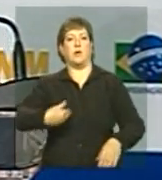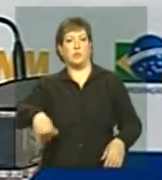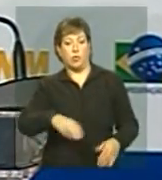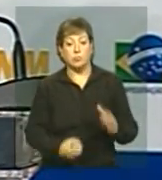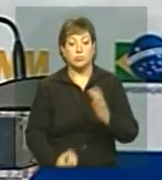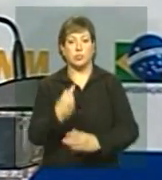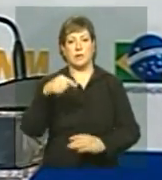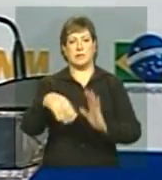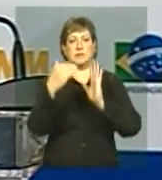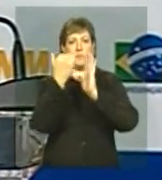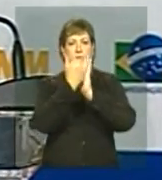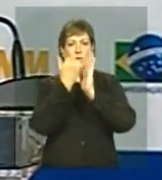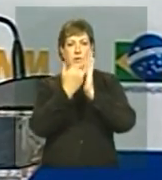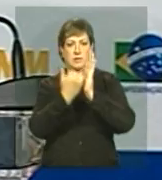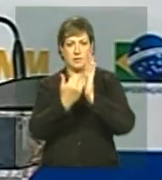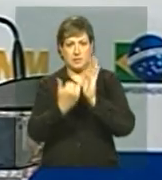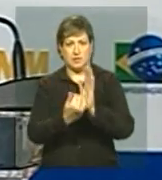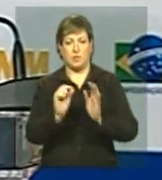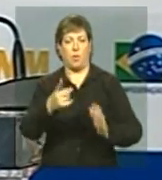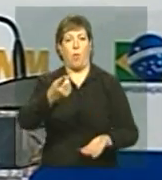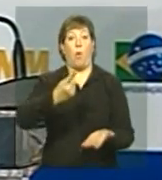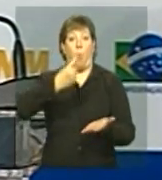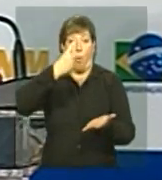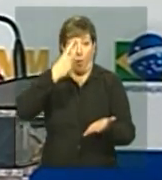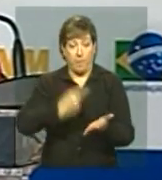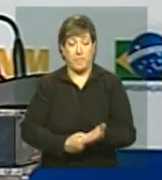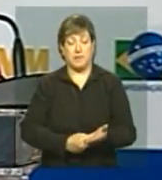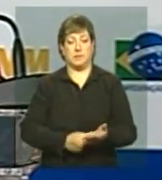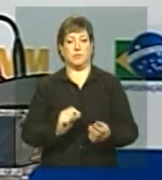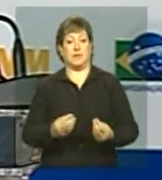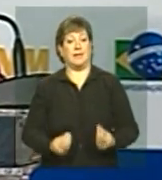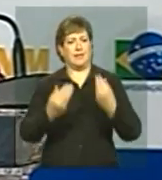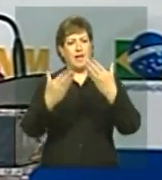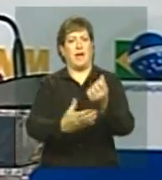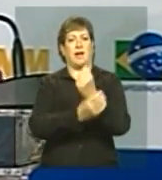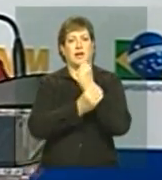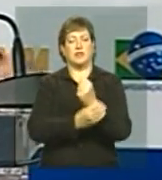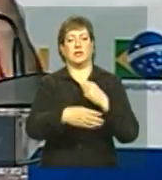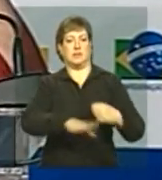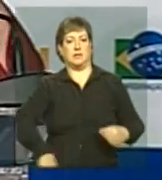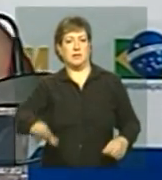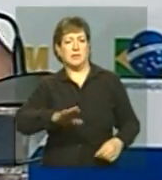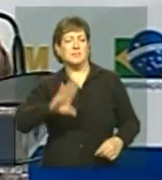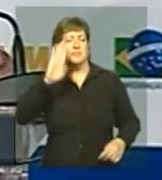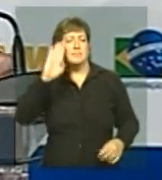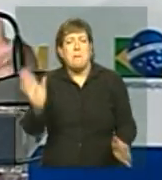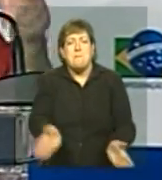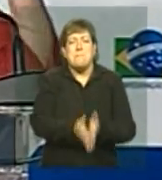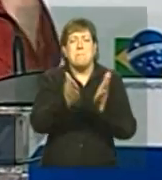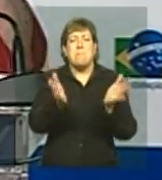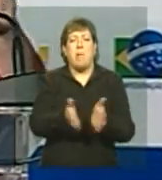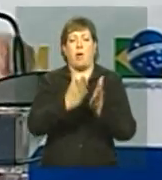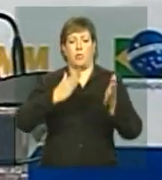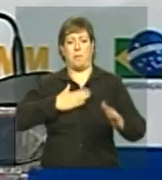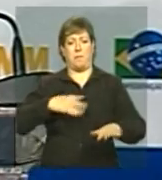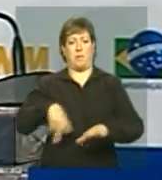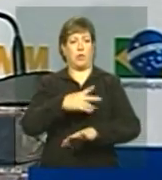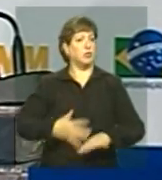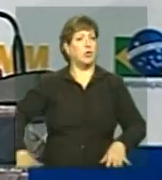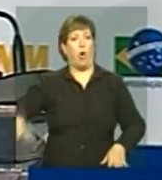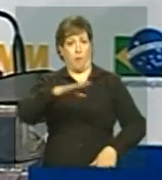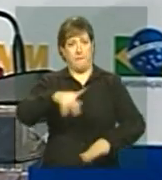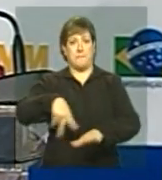programa, o compromisso de garantir que para as crianças extremamente pobres do meu país, do seu país, do nosso